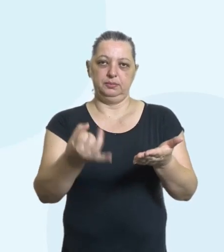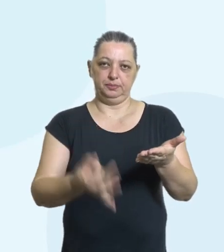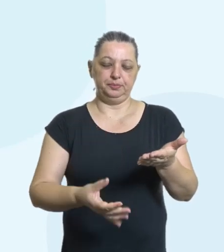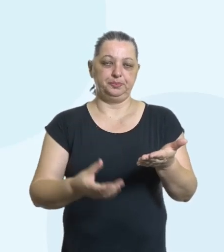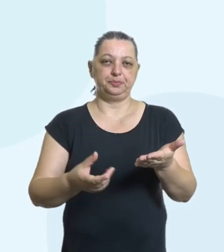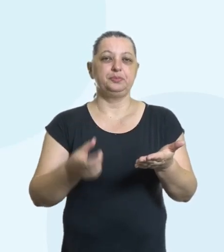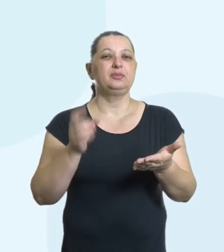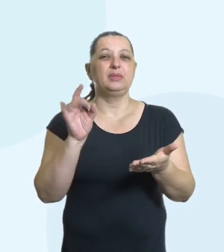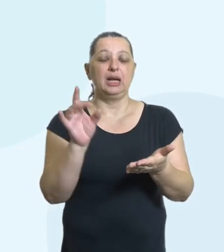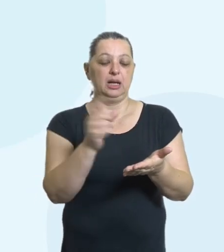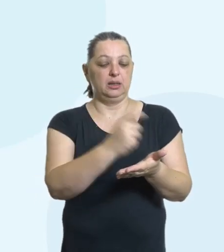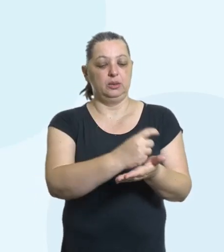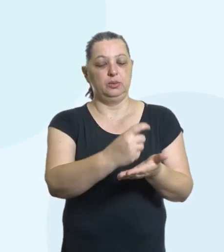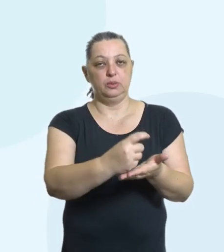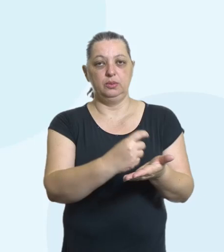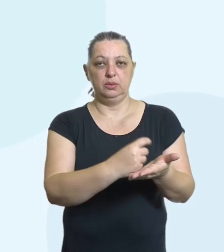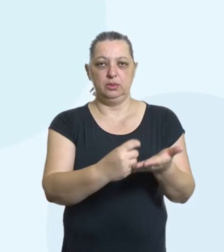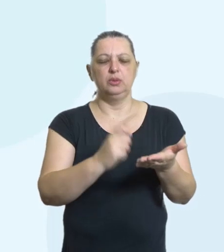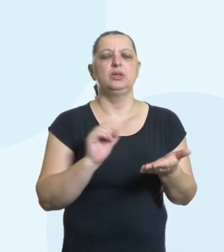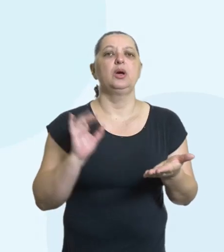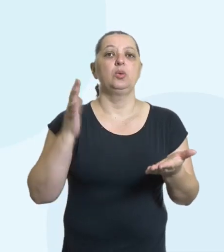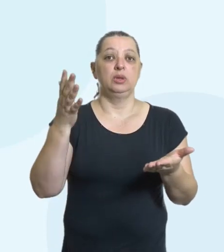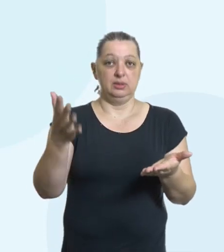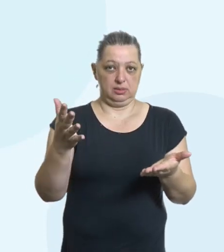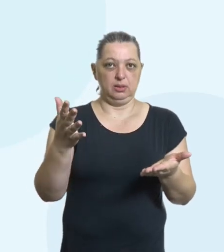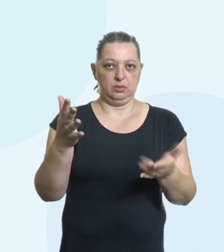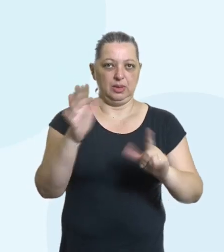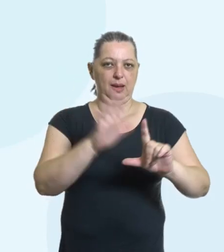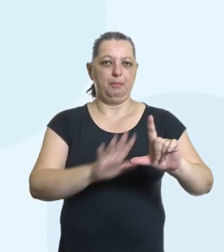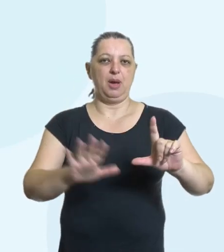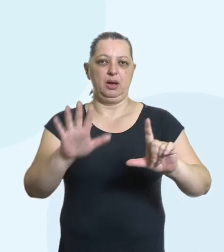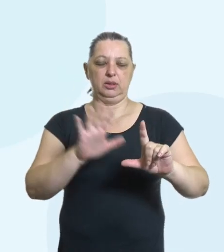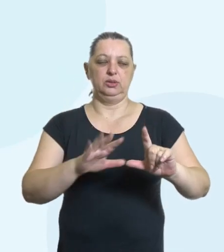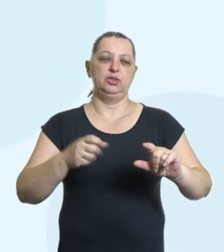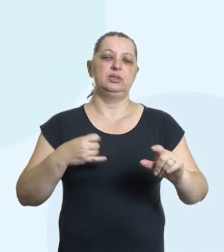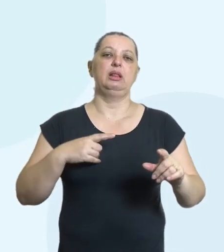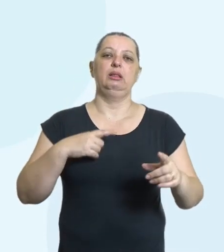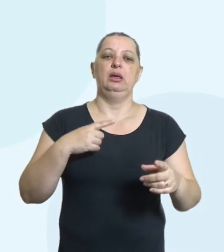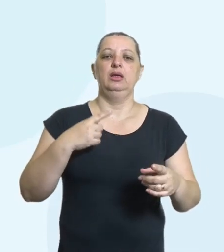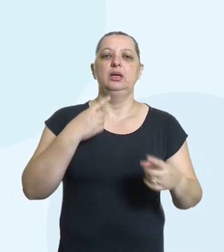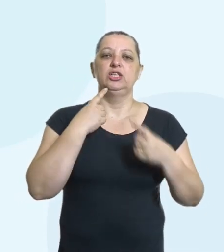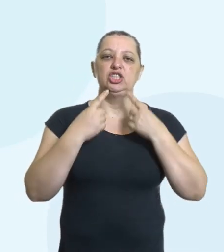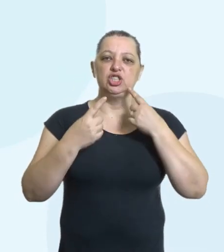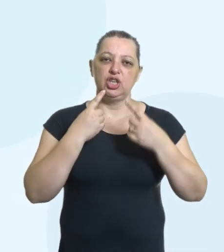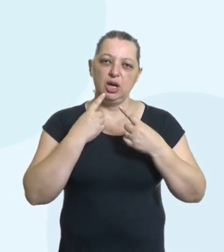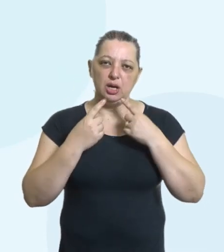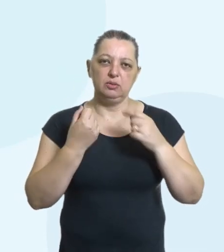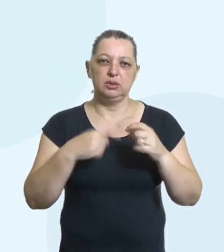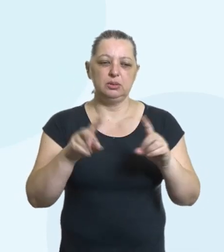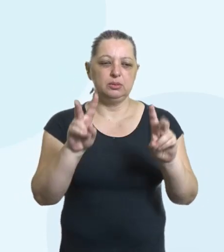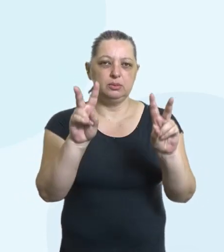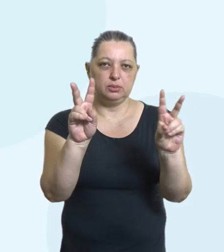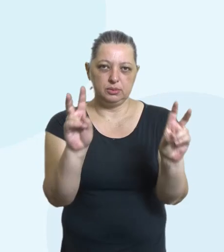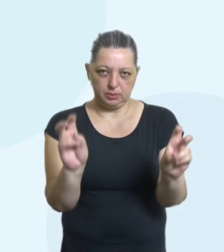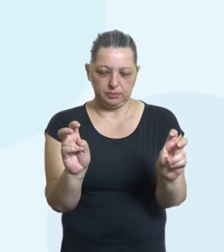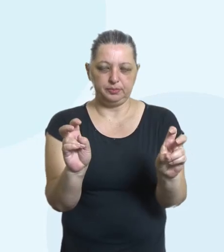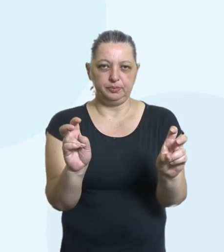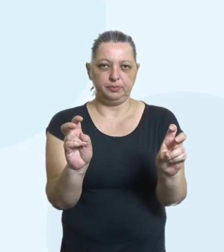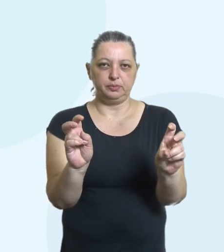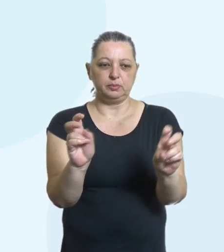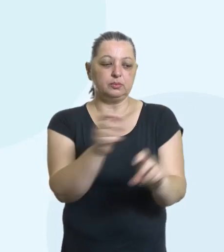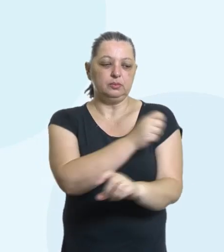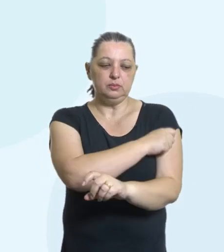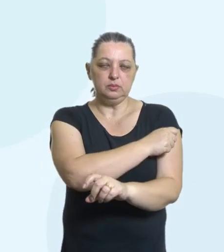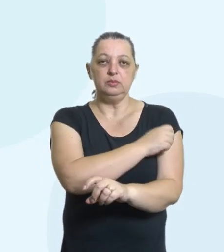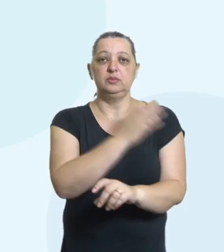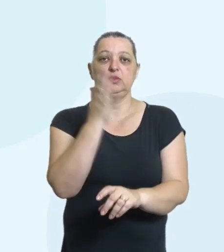quadrinho, você vai dizer o que está acontecendo na cena e, se tiver um diálogo, você vai colocar em aspas para o aluno saber que também não foi você